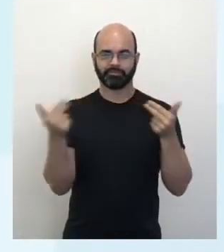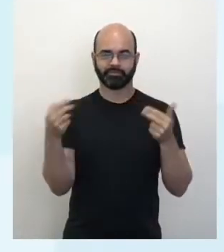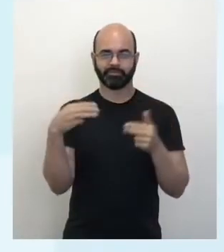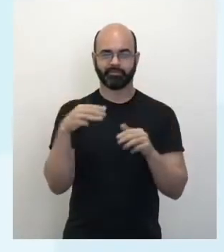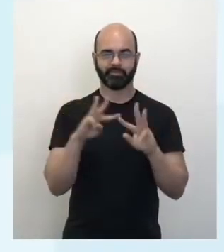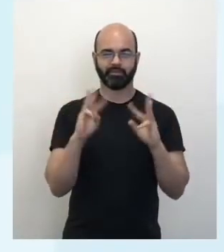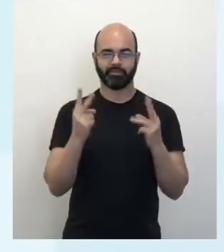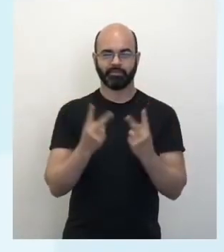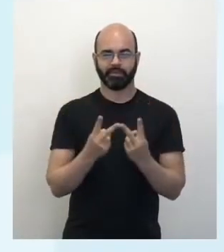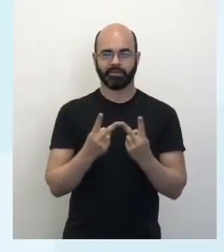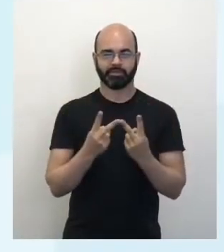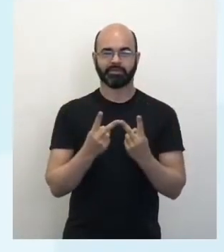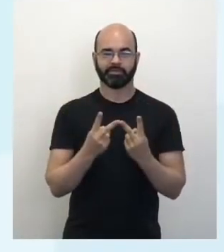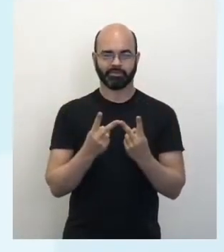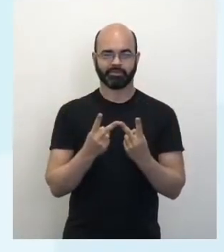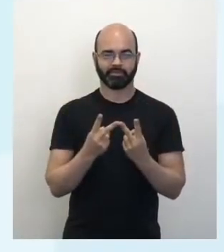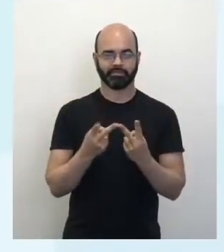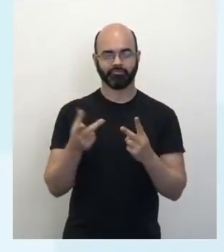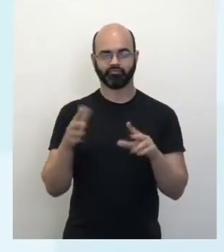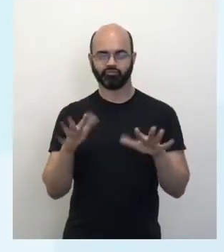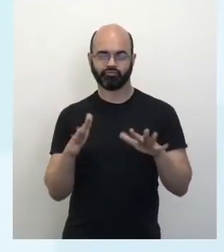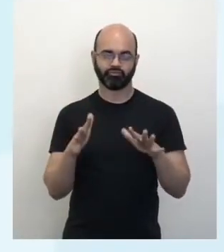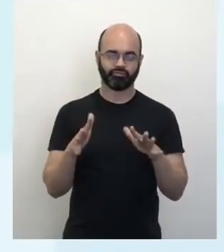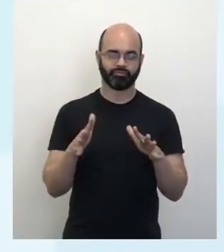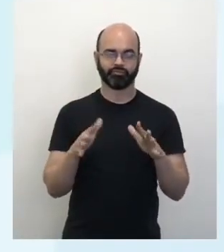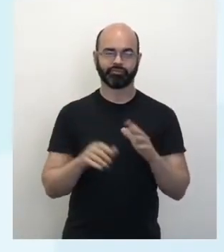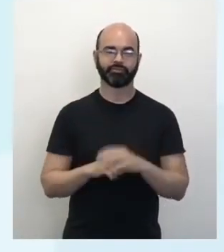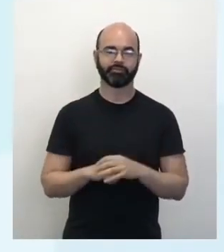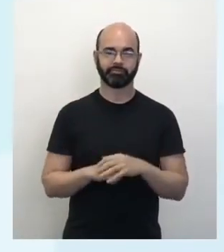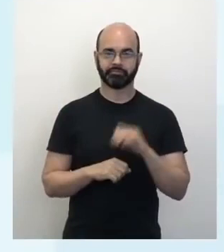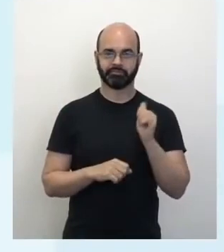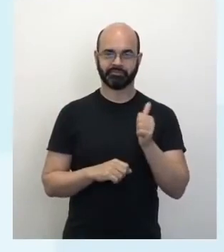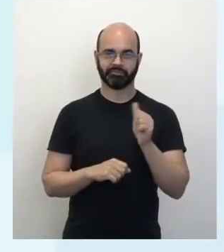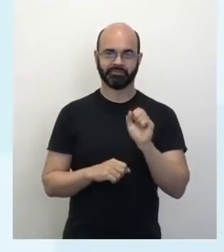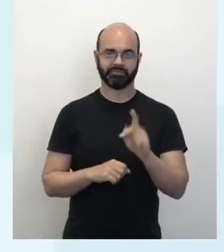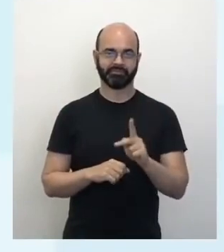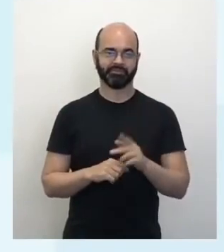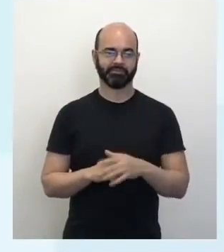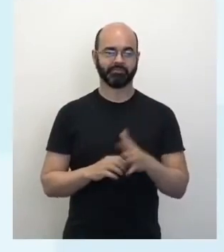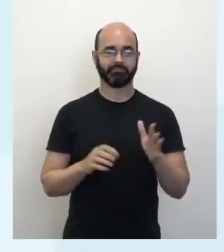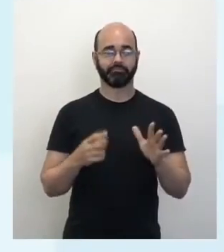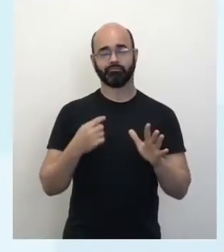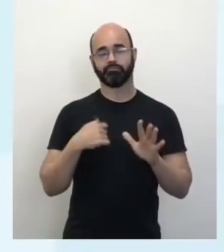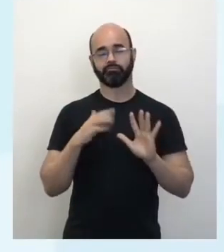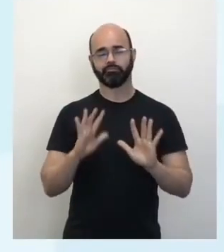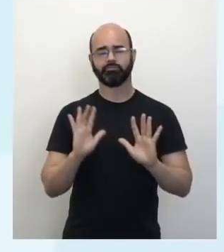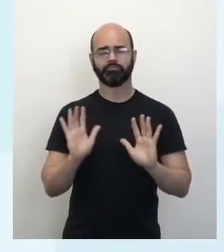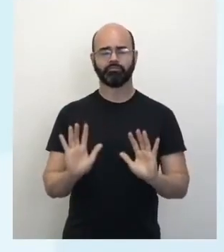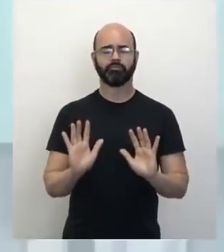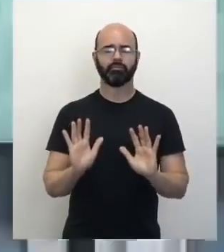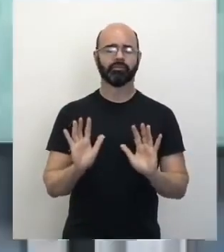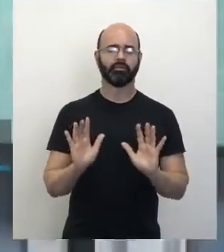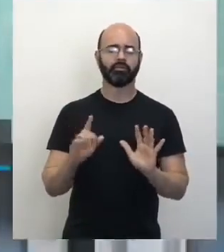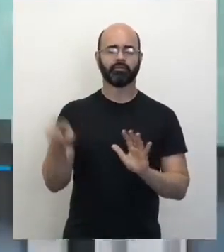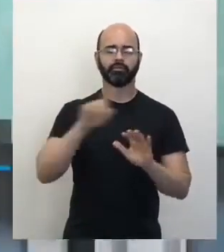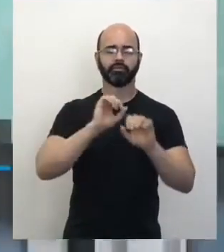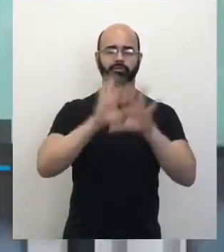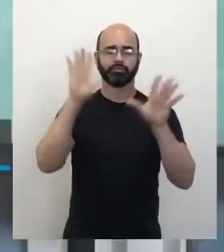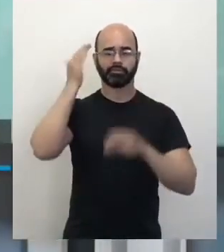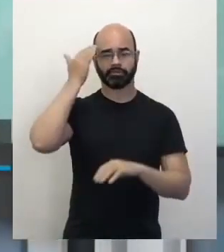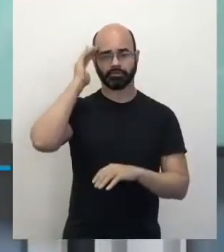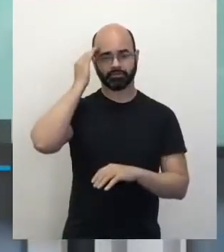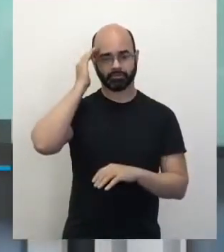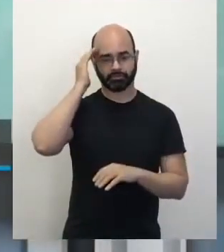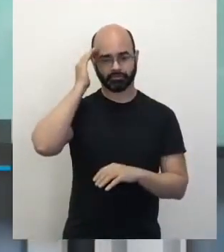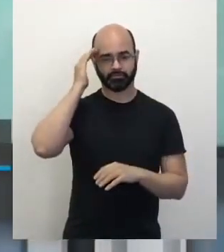consigo fazer essa proporcionalidade. Muito bem. Beleza? Muito bem, legal. Eu não fujo disso. Só que o que eu quero que vocês entendam aí